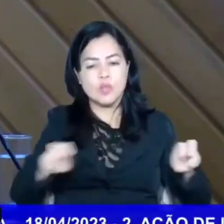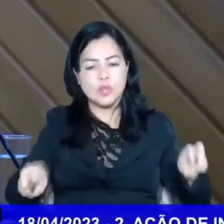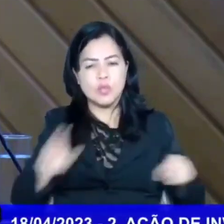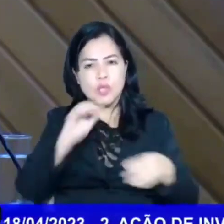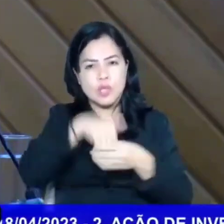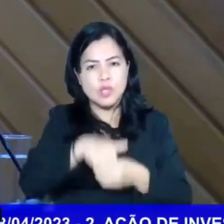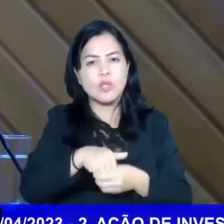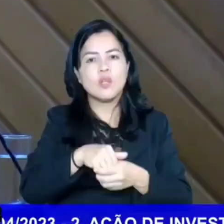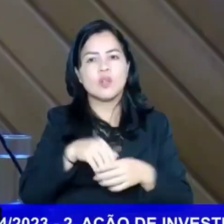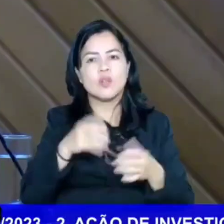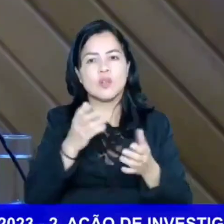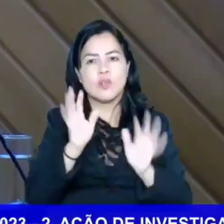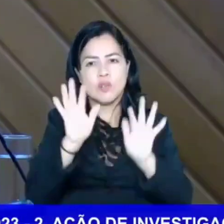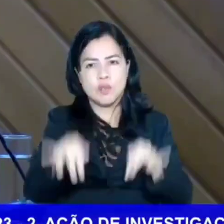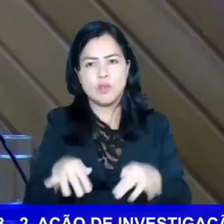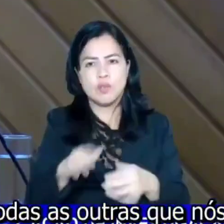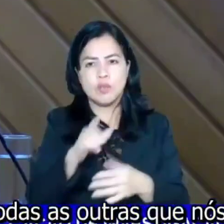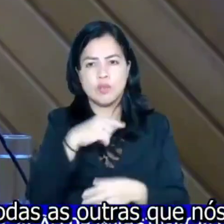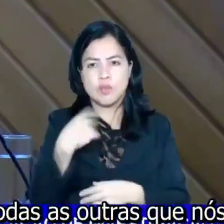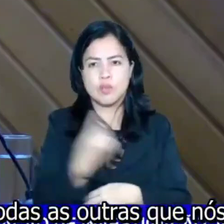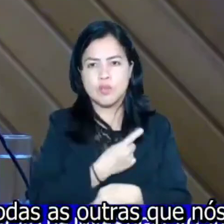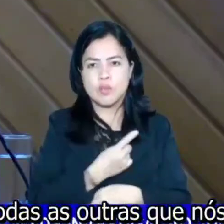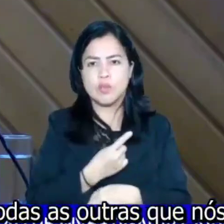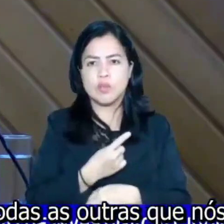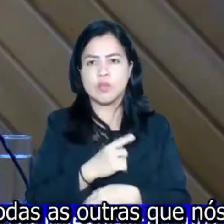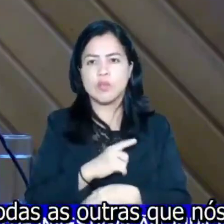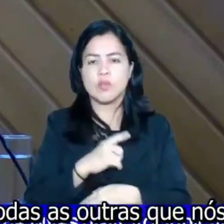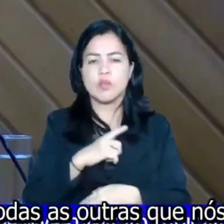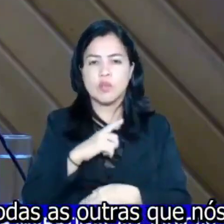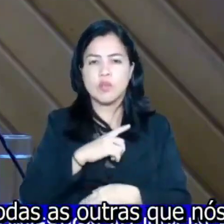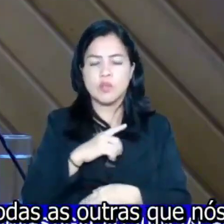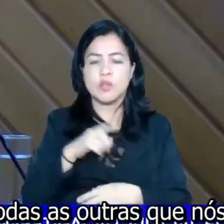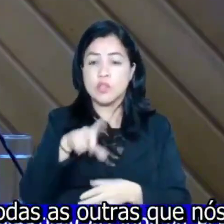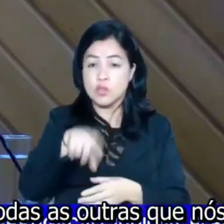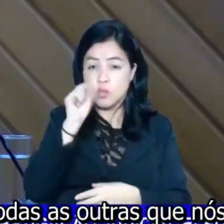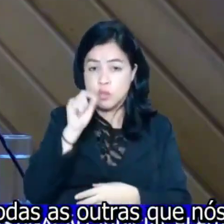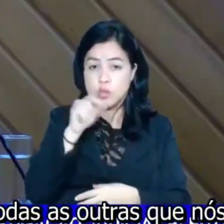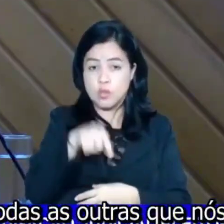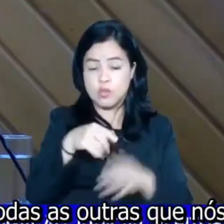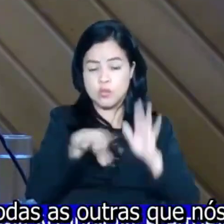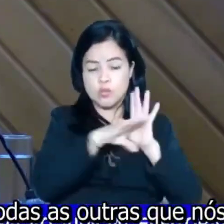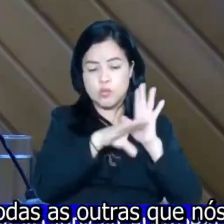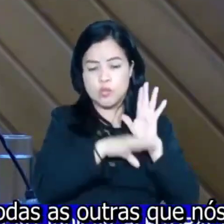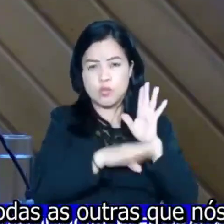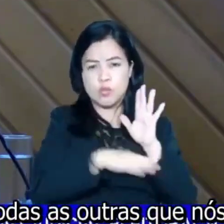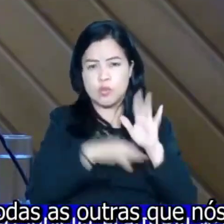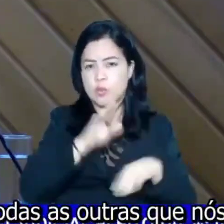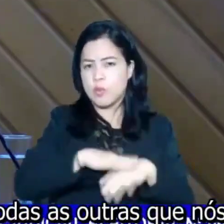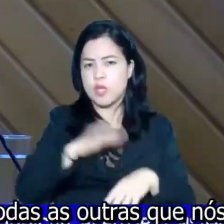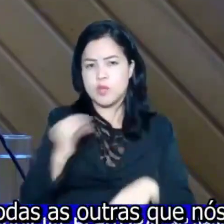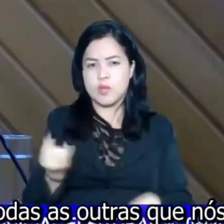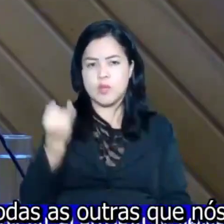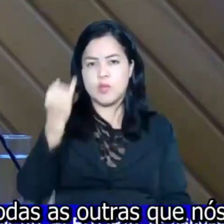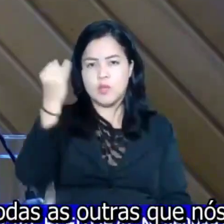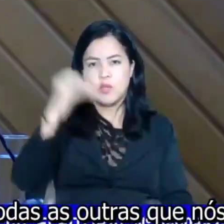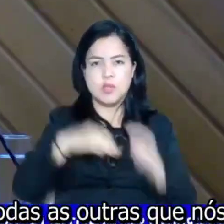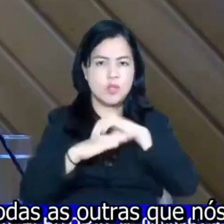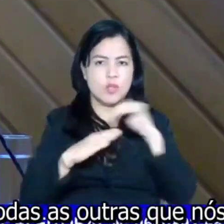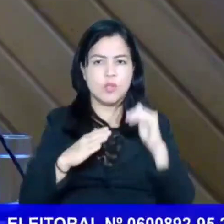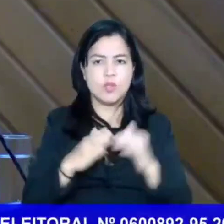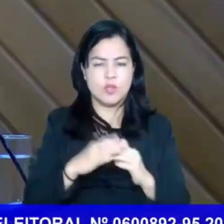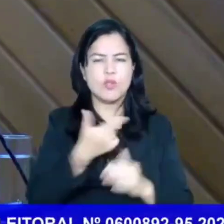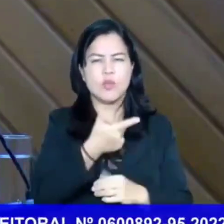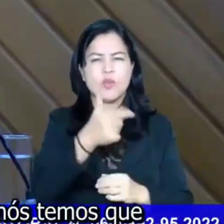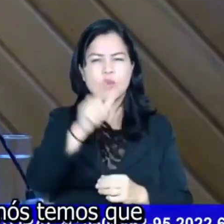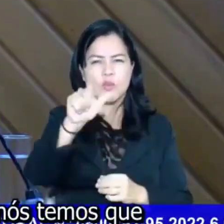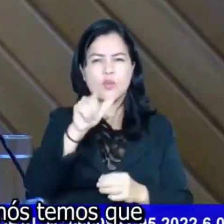Então, por conta disso, Excelência, nós elegemos essa preliminar como a mais importante dentre todas as outras que